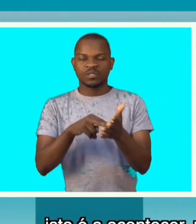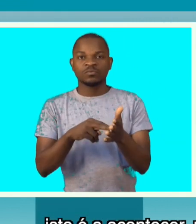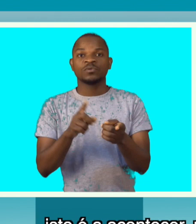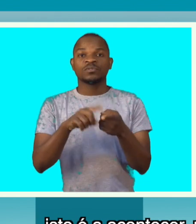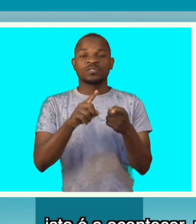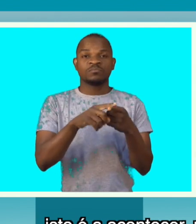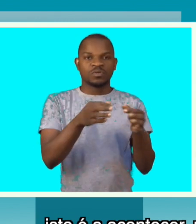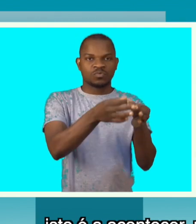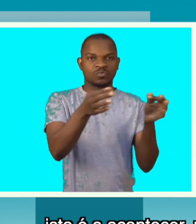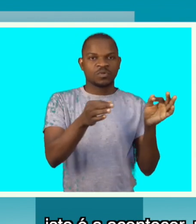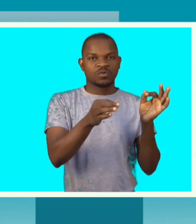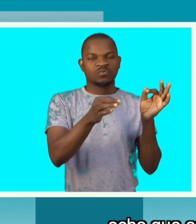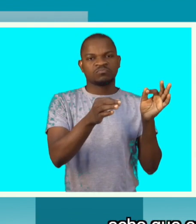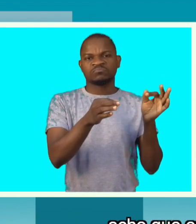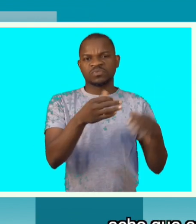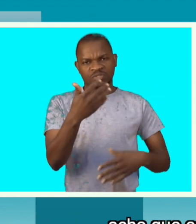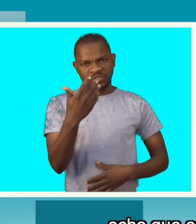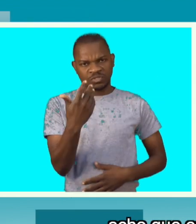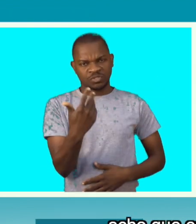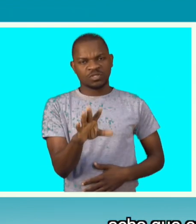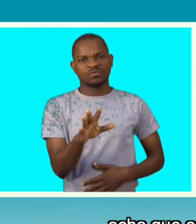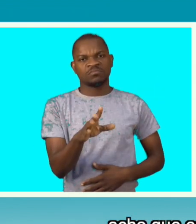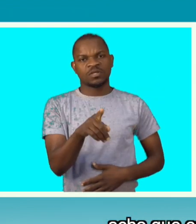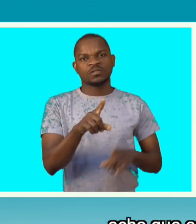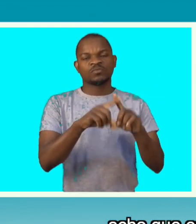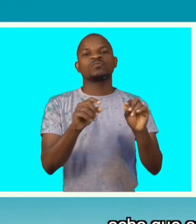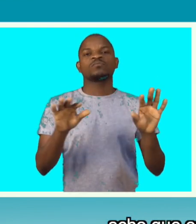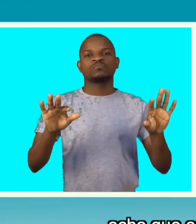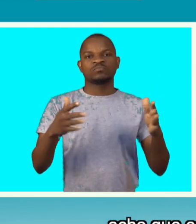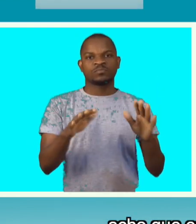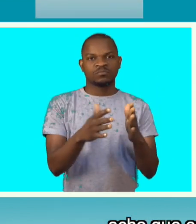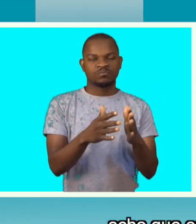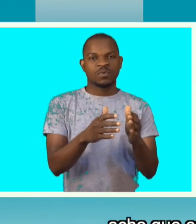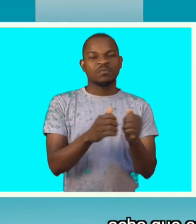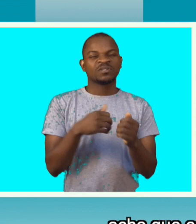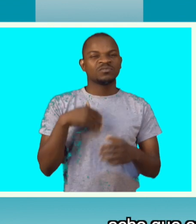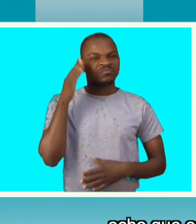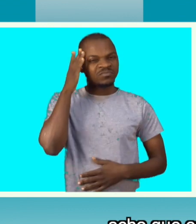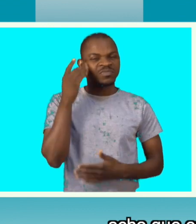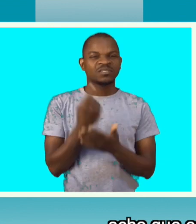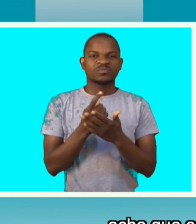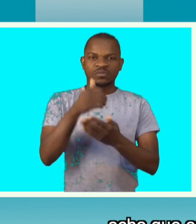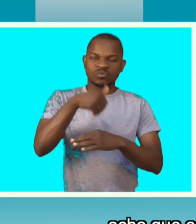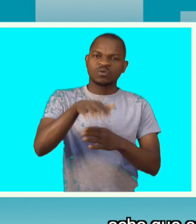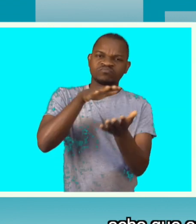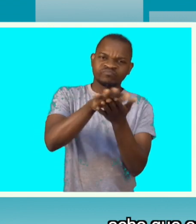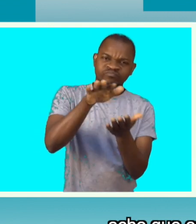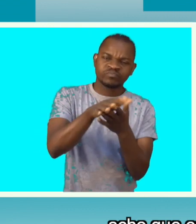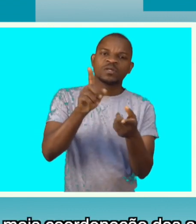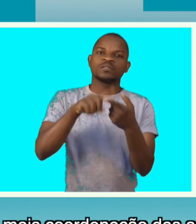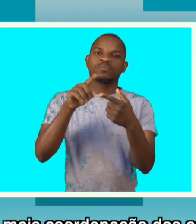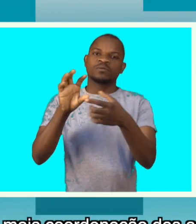ação e a convenção, eu acho que essas práticas deviam reduzir e devia haver mais